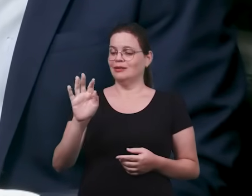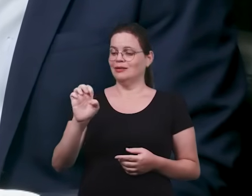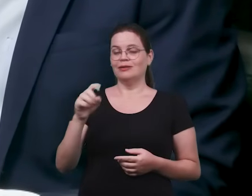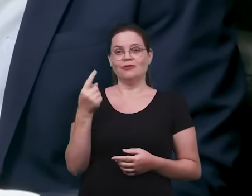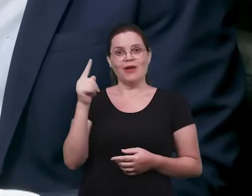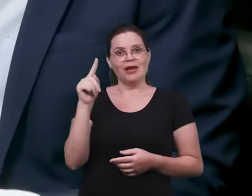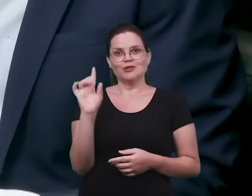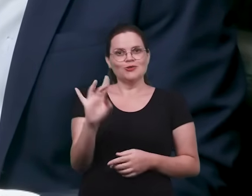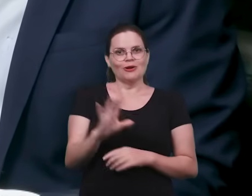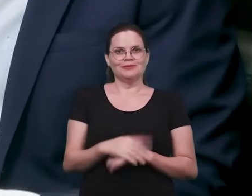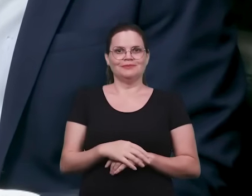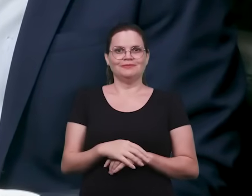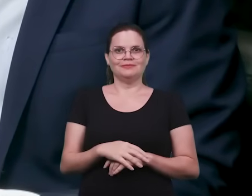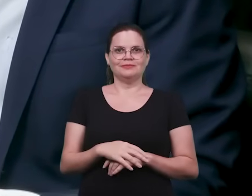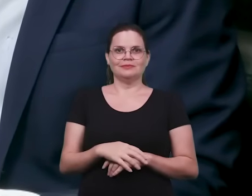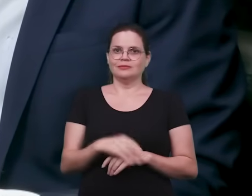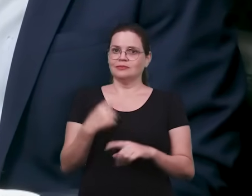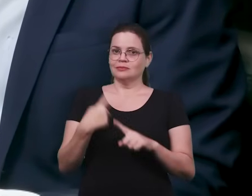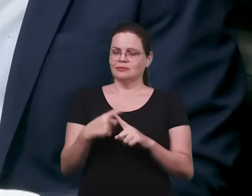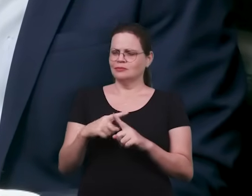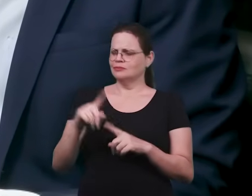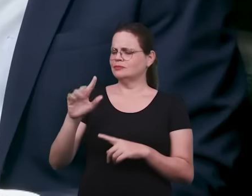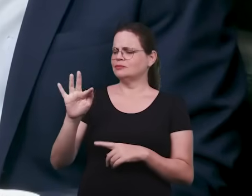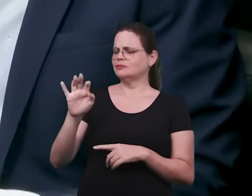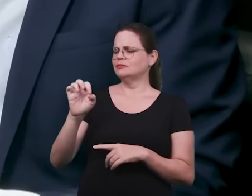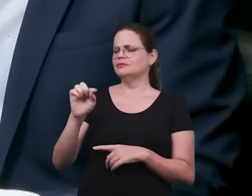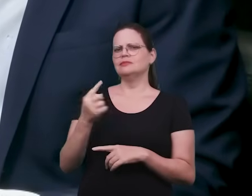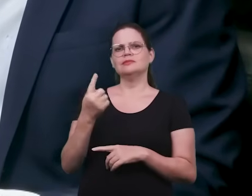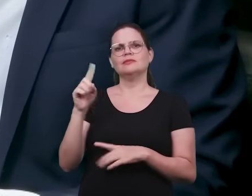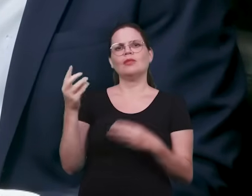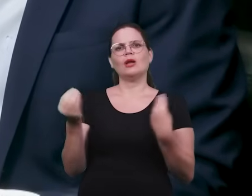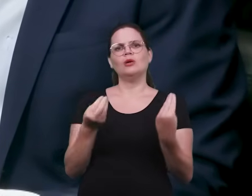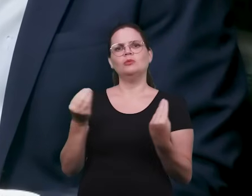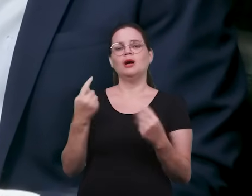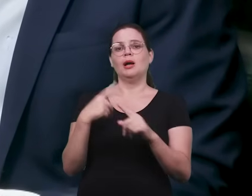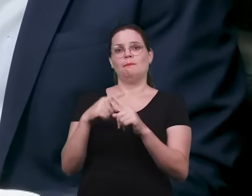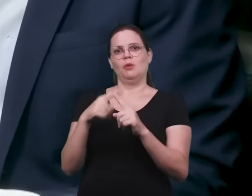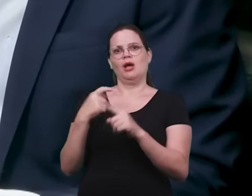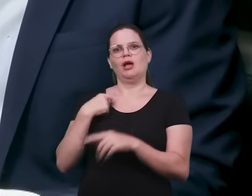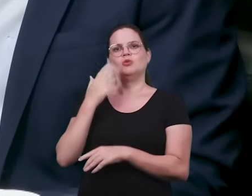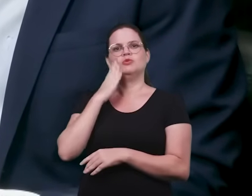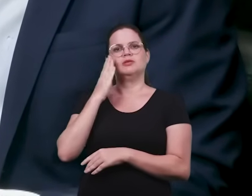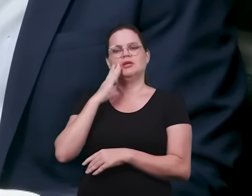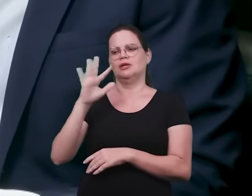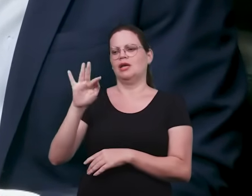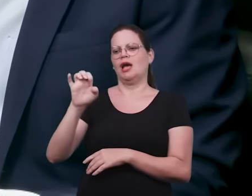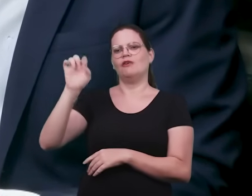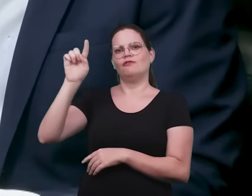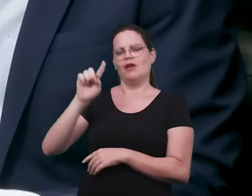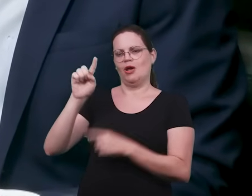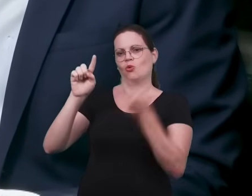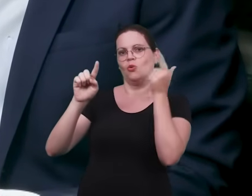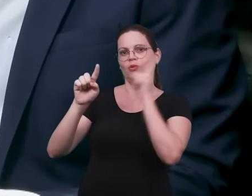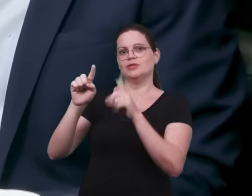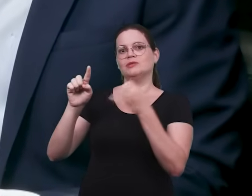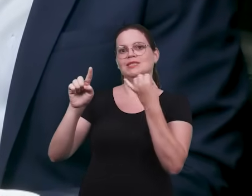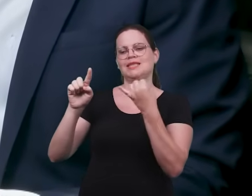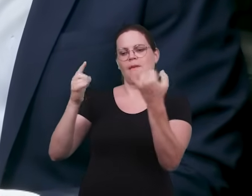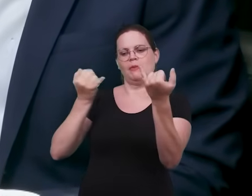O que é veleira? A fé. Fé em quê? A fé vem pelo ouvir a palavra de Deus. A palavra de